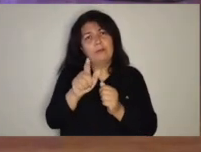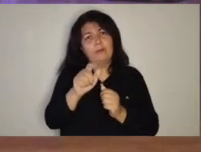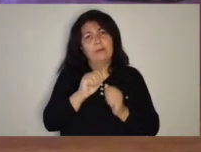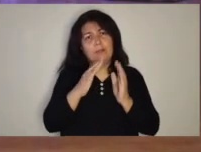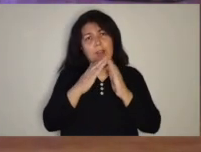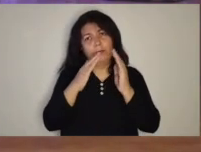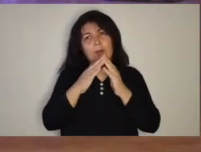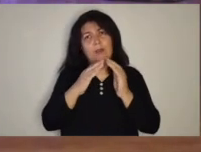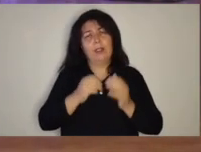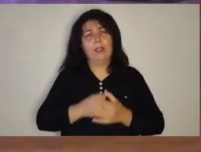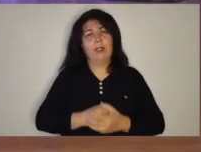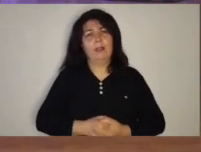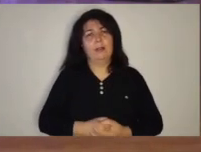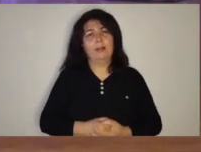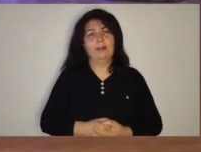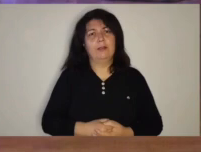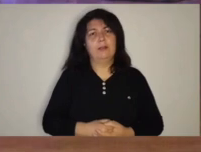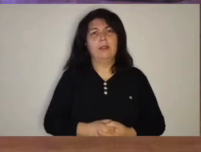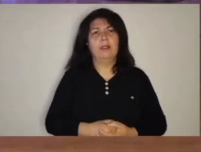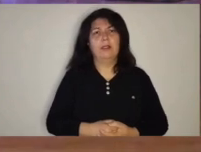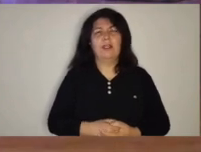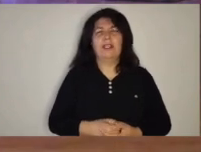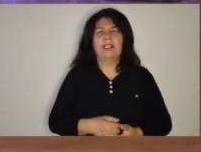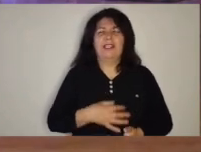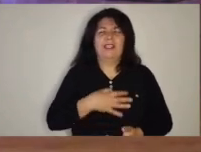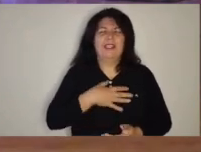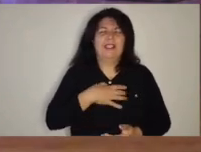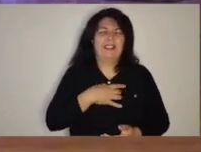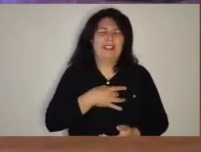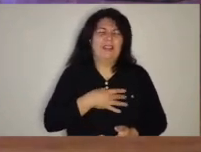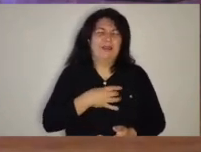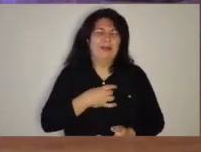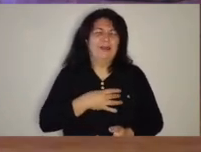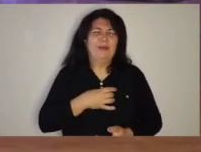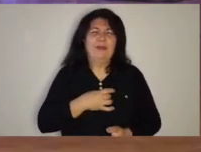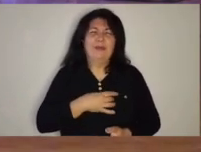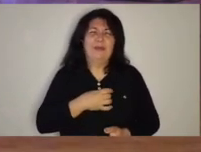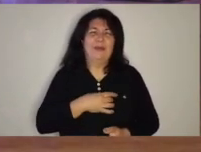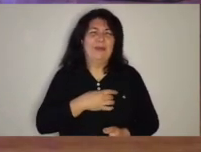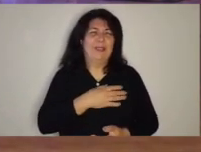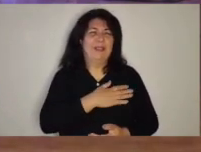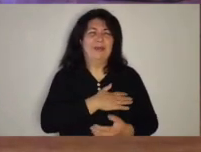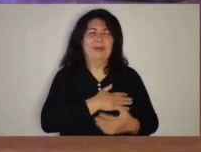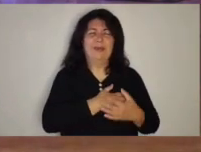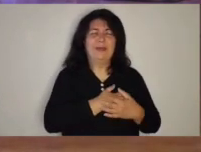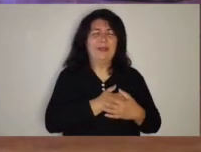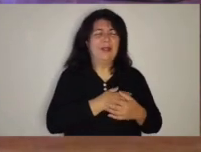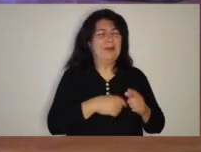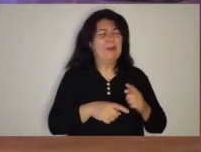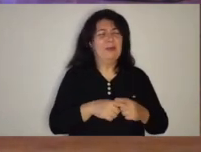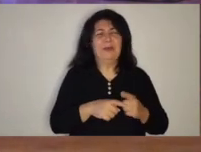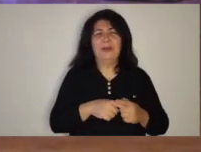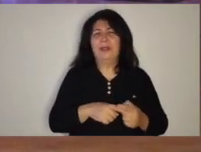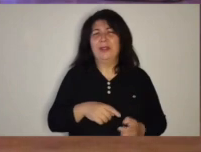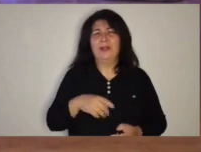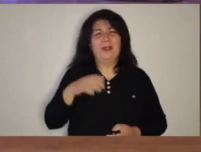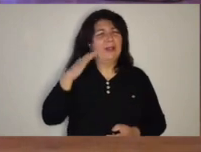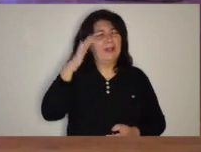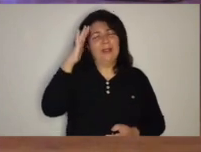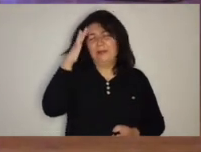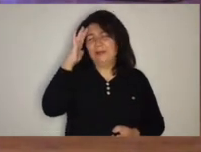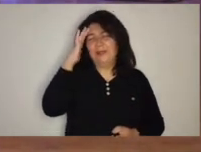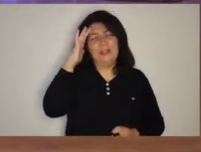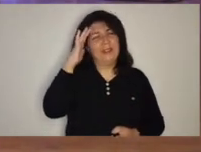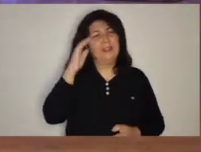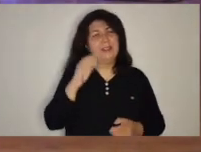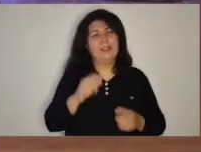minha mãe. Irmãos, aquilo me doía muito o meu coração, porque eu queria muito ter um filho. E eu não podia.